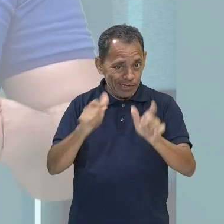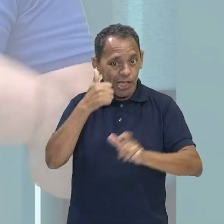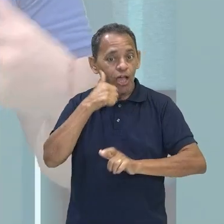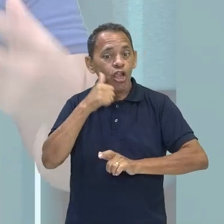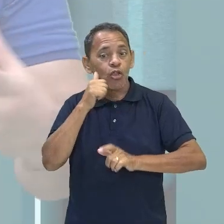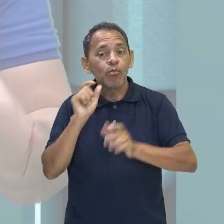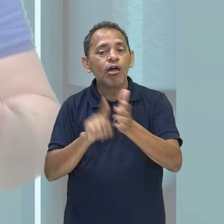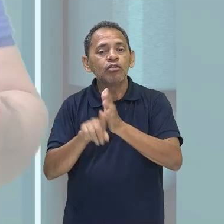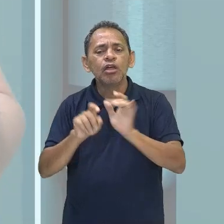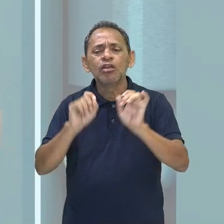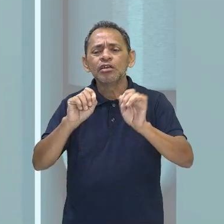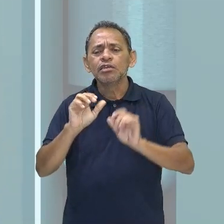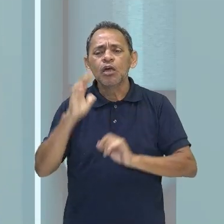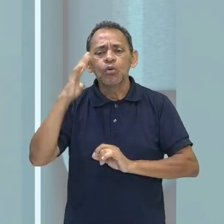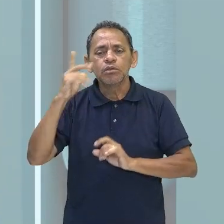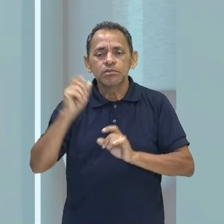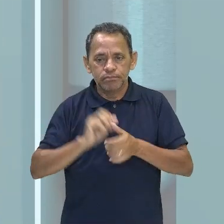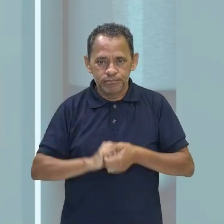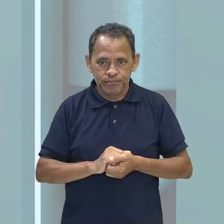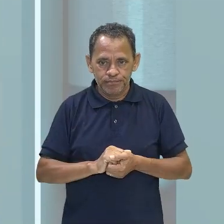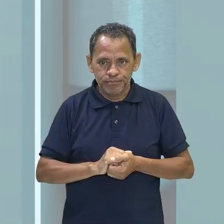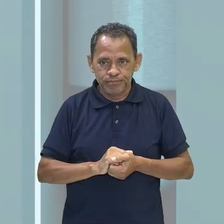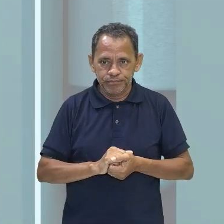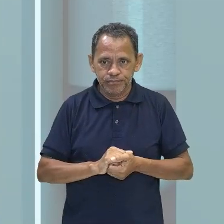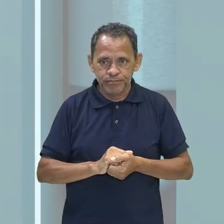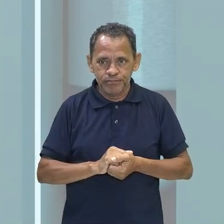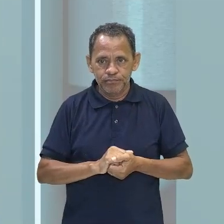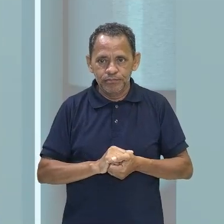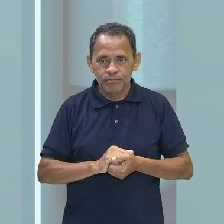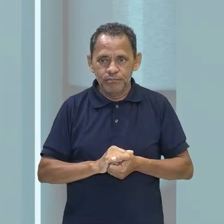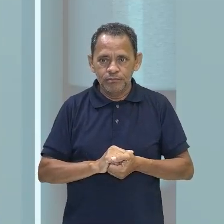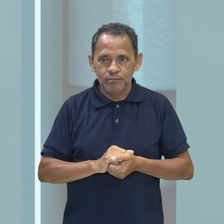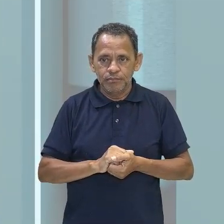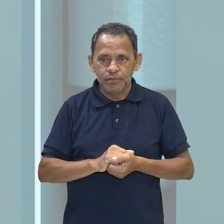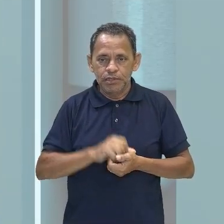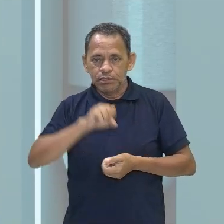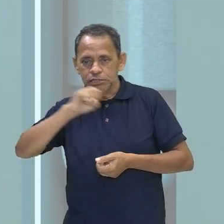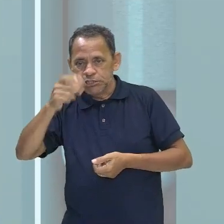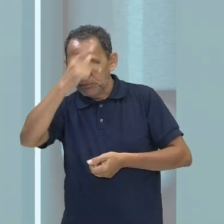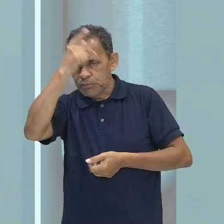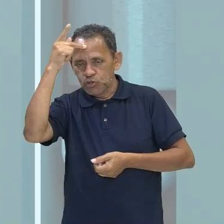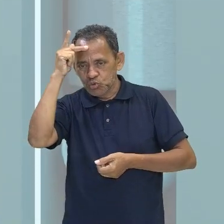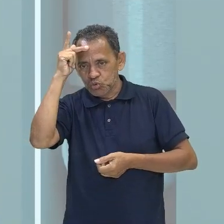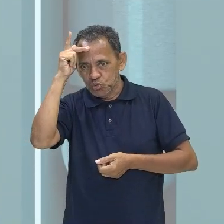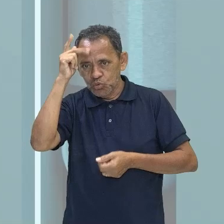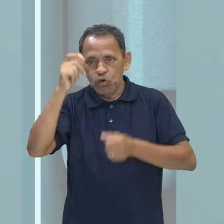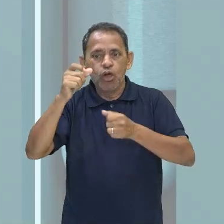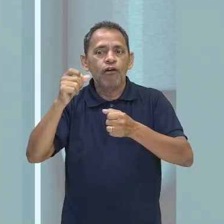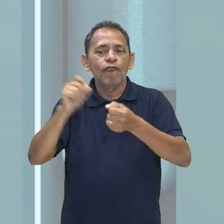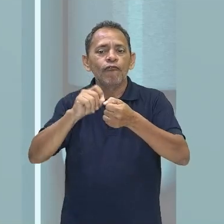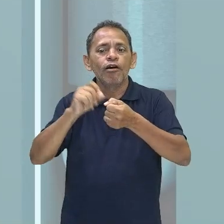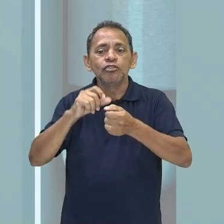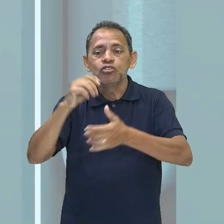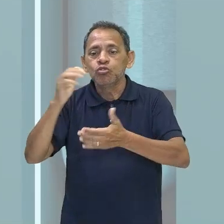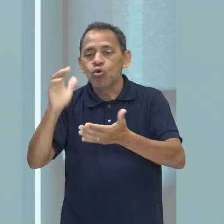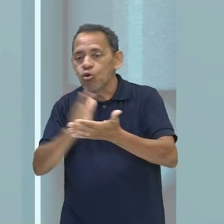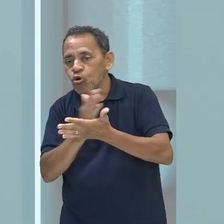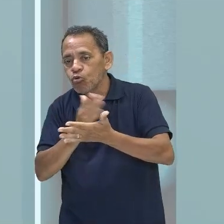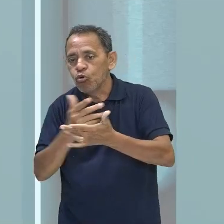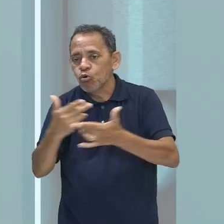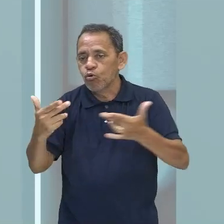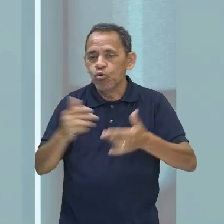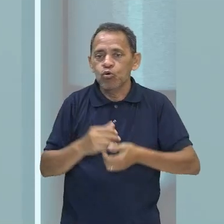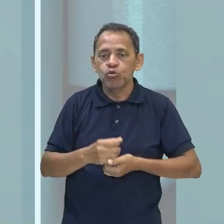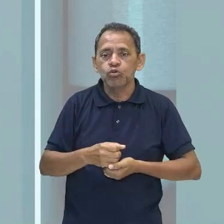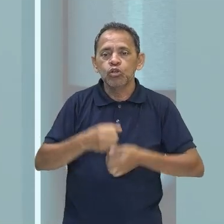momento o que está acontecendo, né? Se a pessoa estava fazendo alguma coisa. E aí ela falou